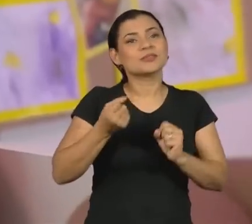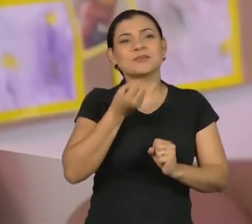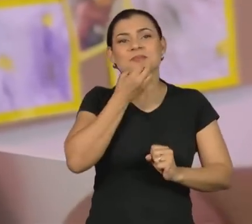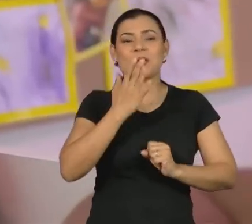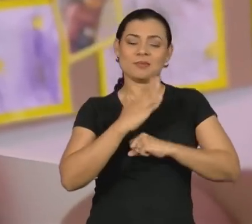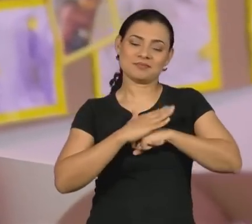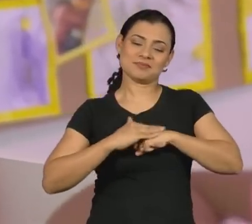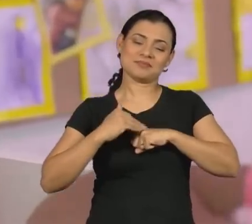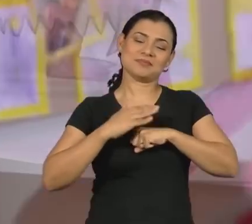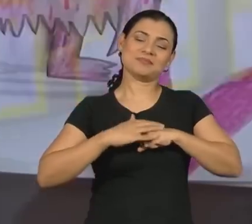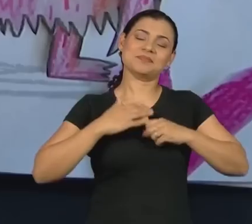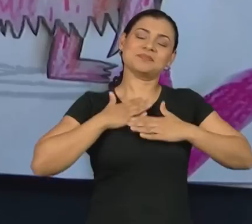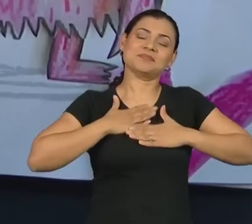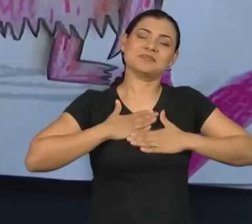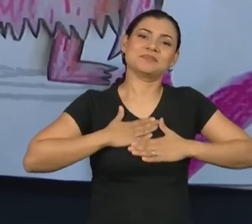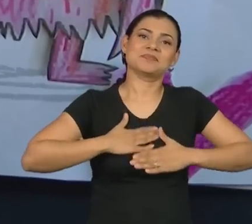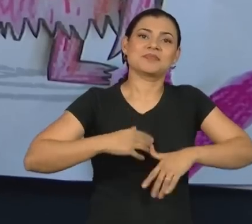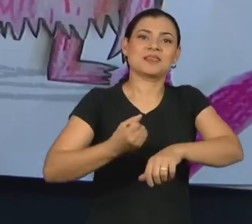emoções.